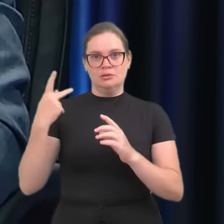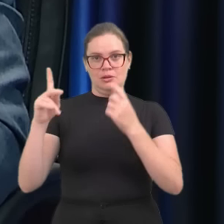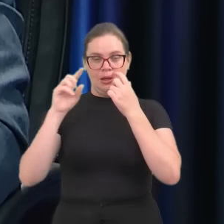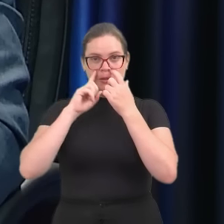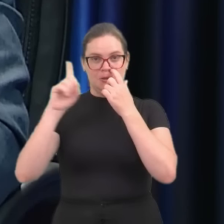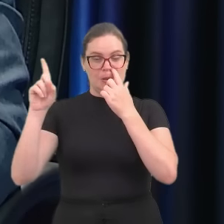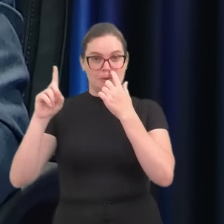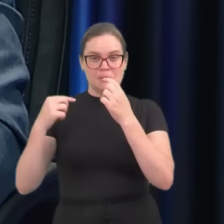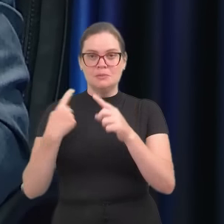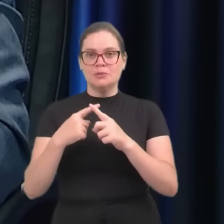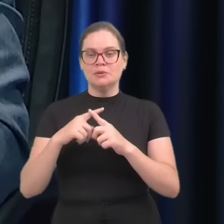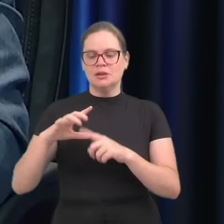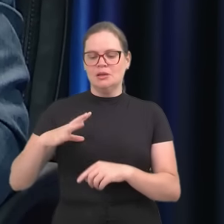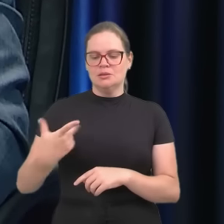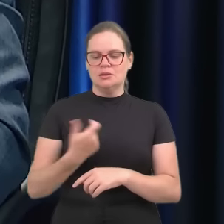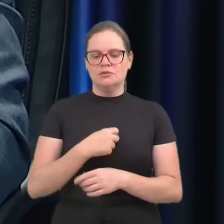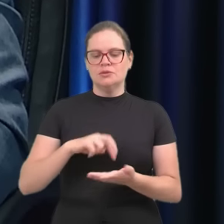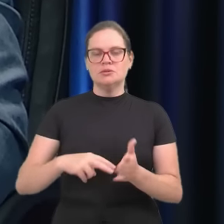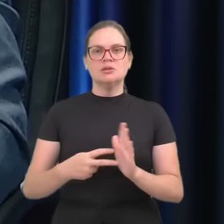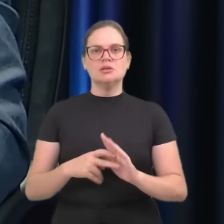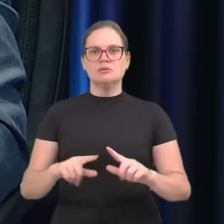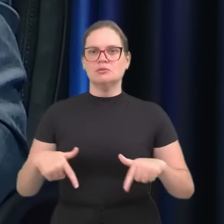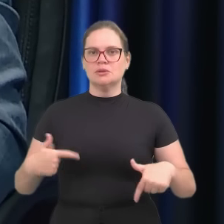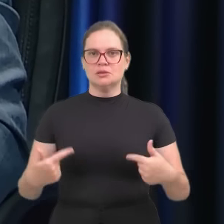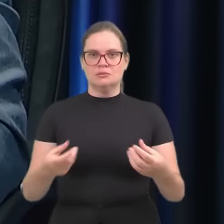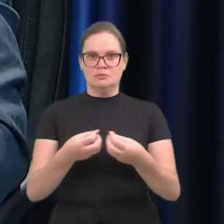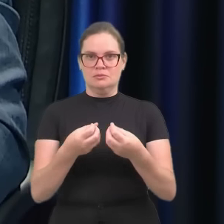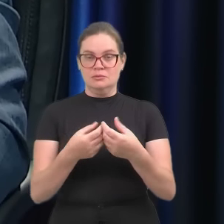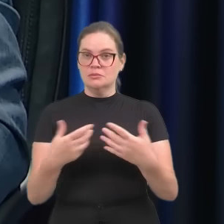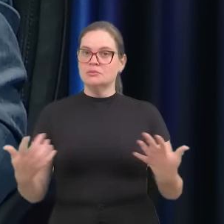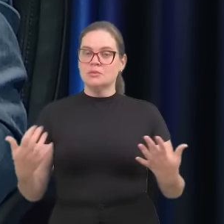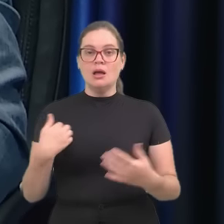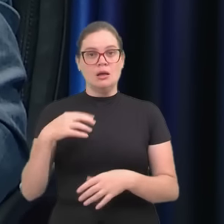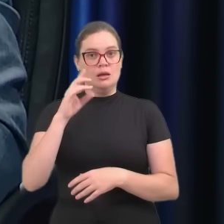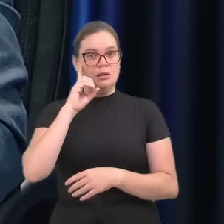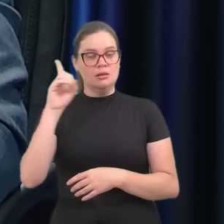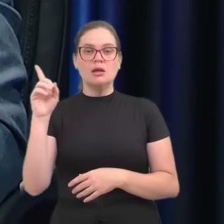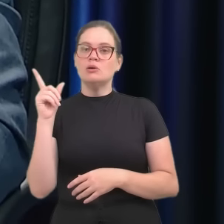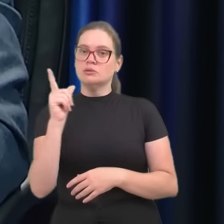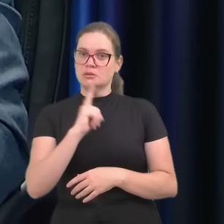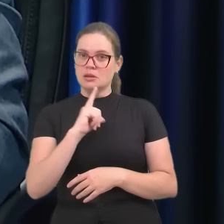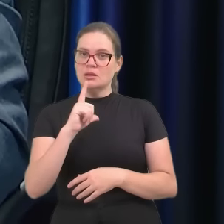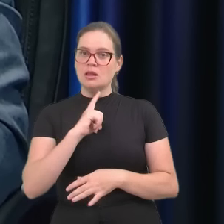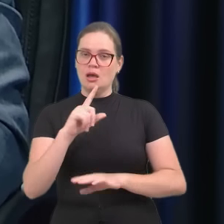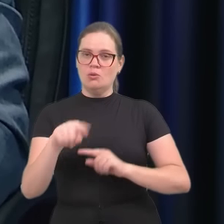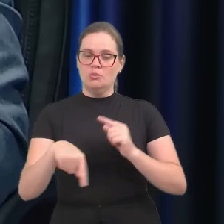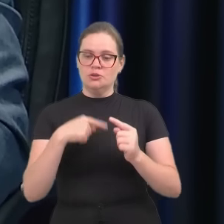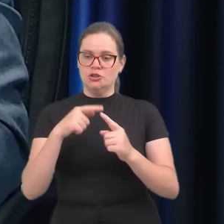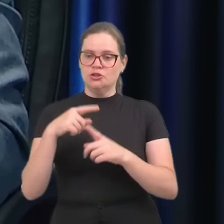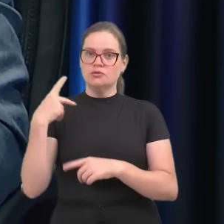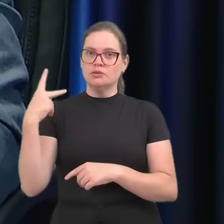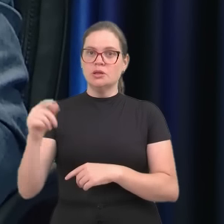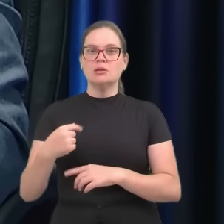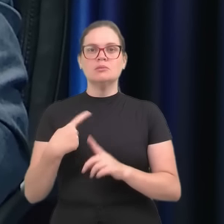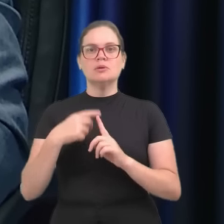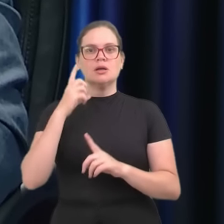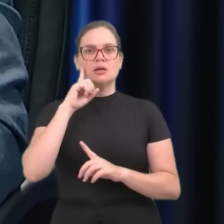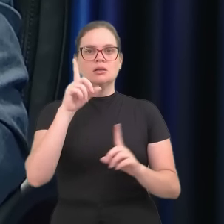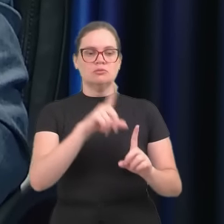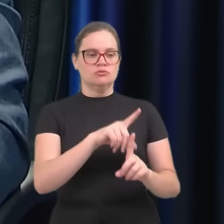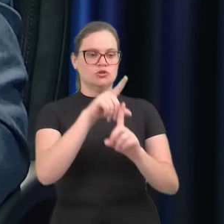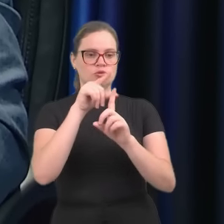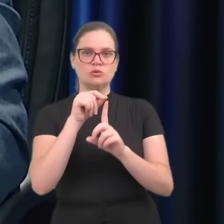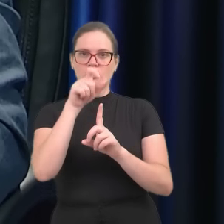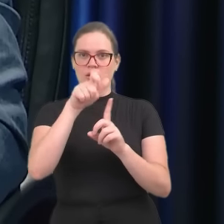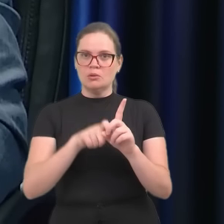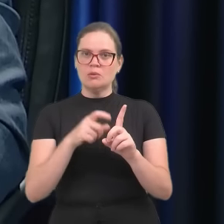propósitos de Deus. Então, a salvação, ela é um milagre de Deus. E Deus tem os seus propósitos. Então, Deus